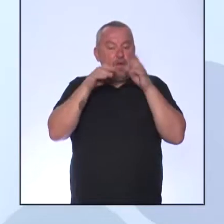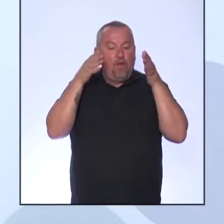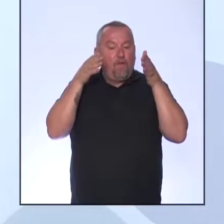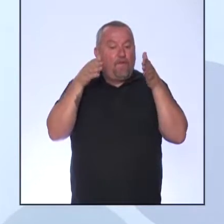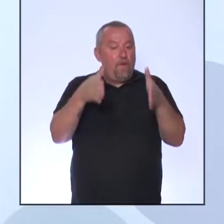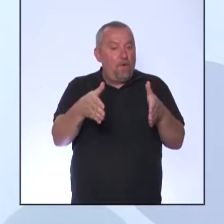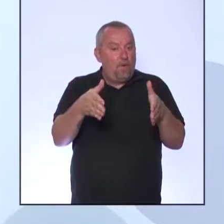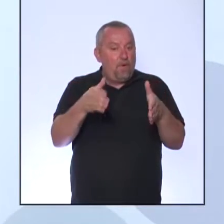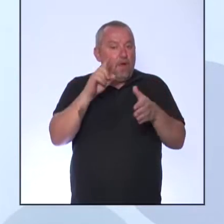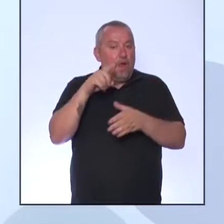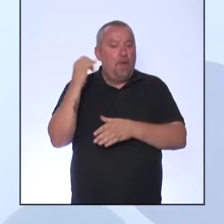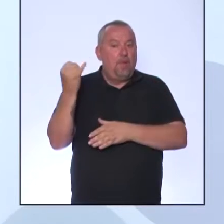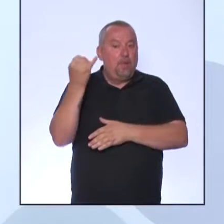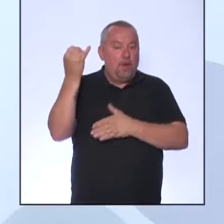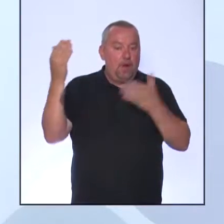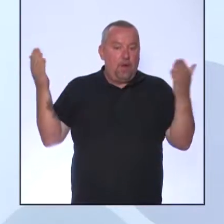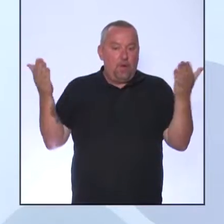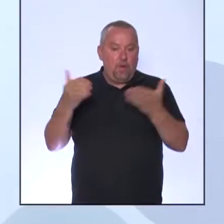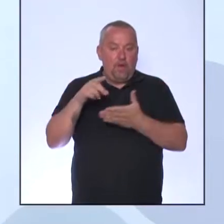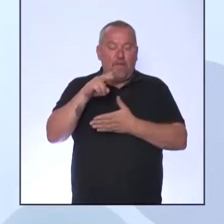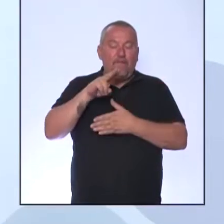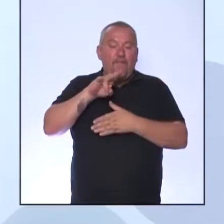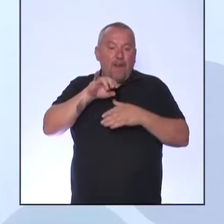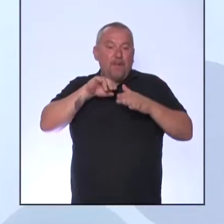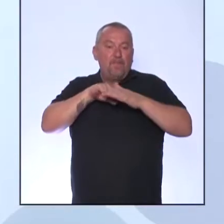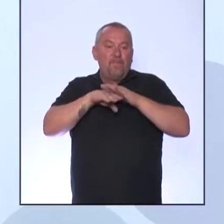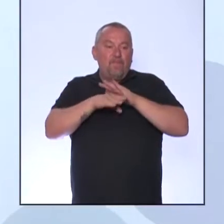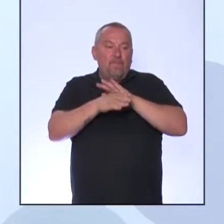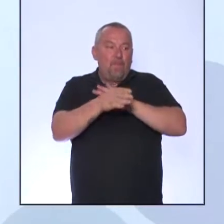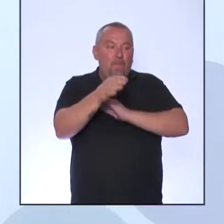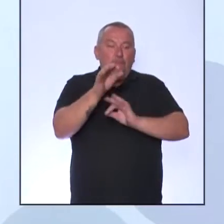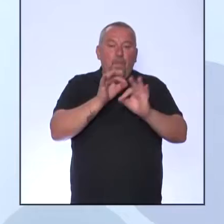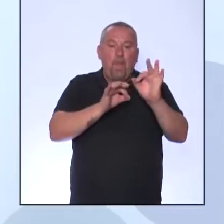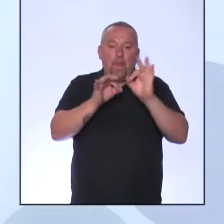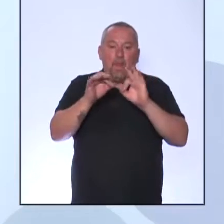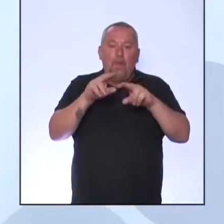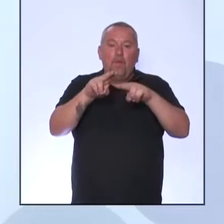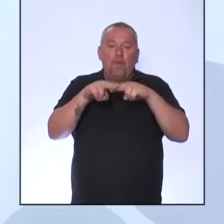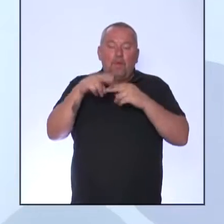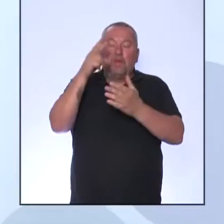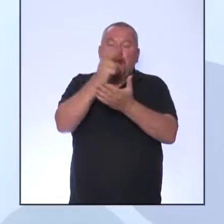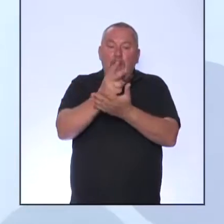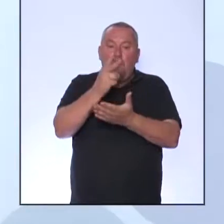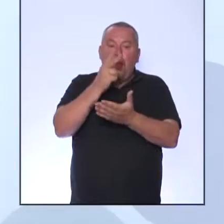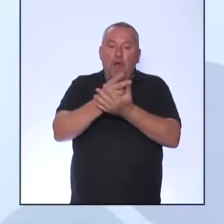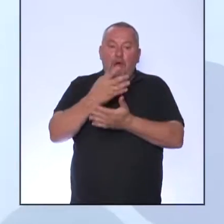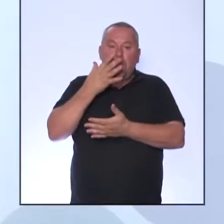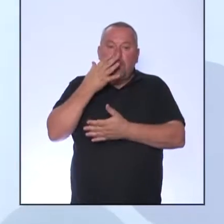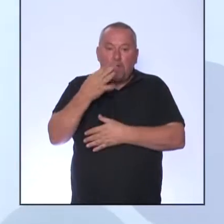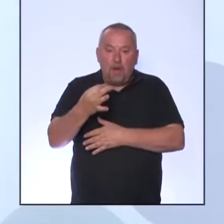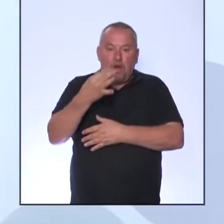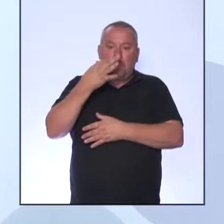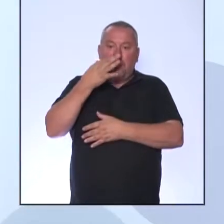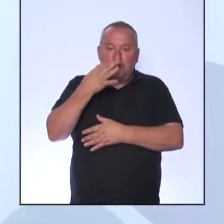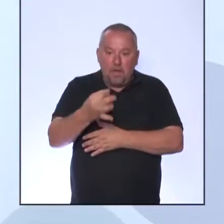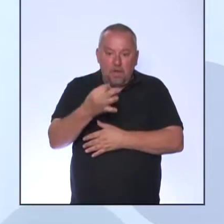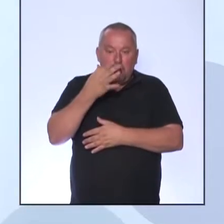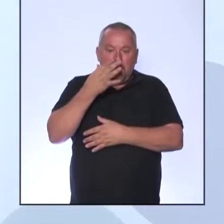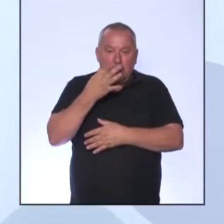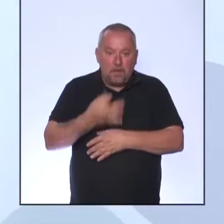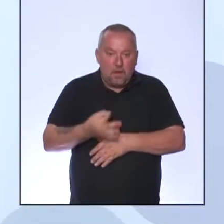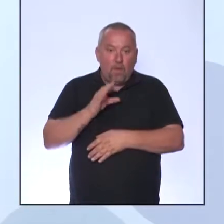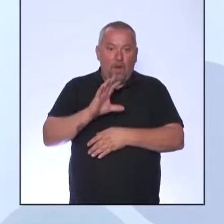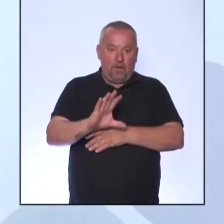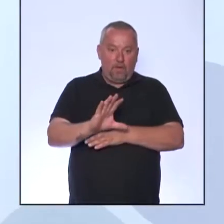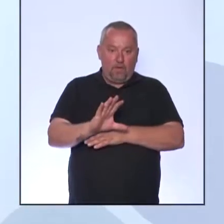É importante nessa retomada que vocês vão se acostumar com esse processo, por isso que eu vou estar sempre chamando a atenção de vocês em relação a isso.